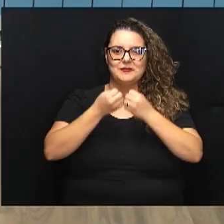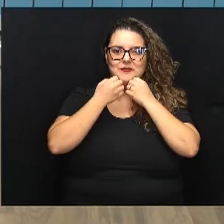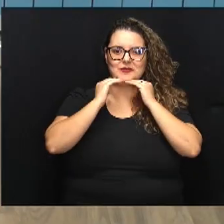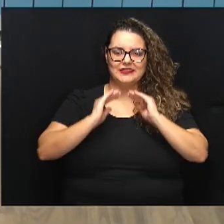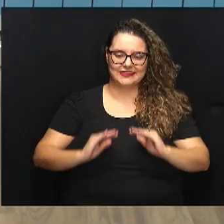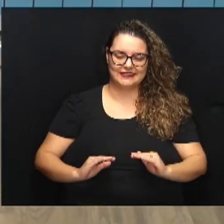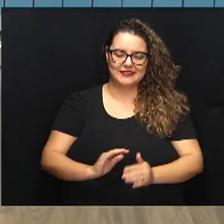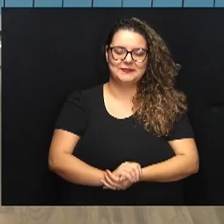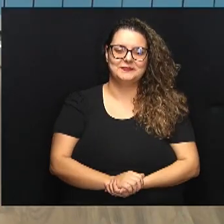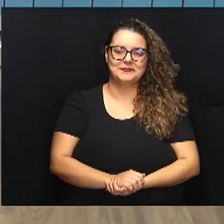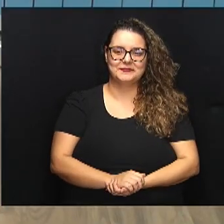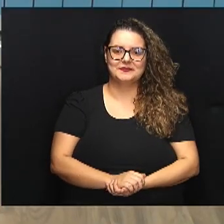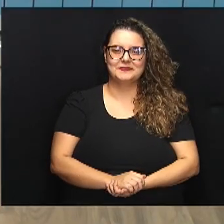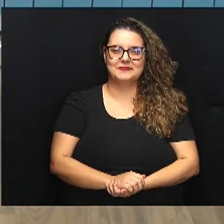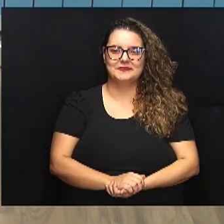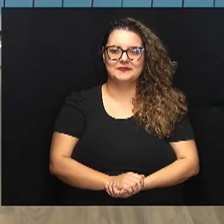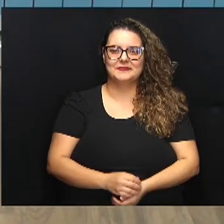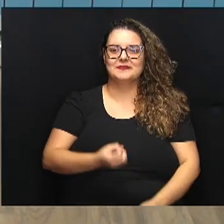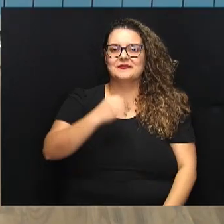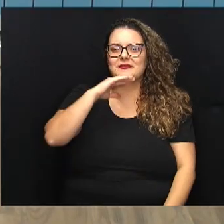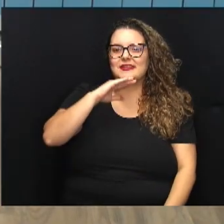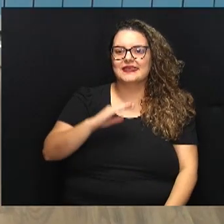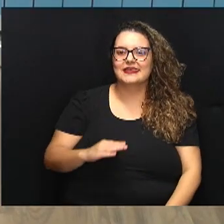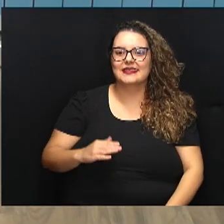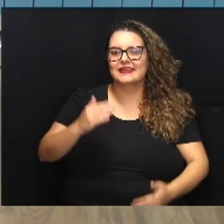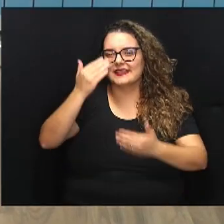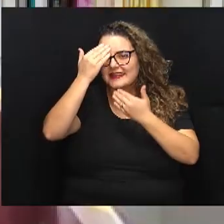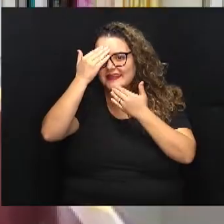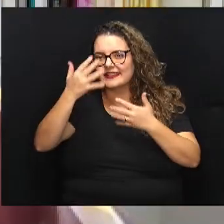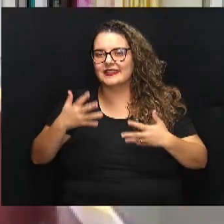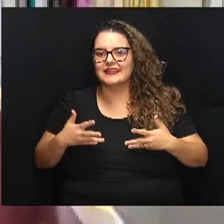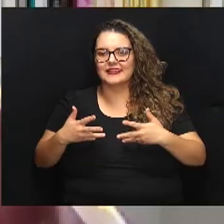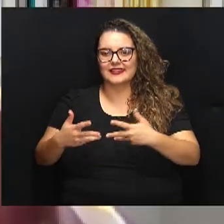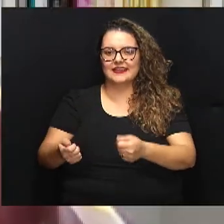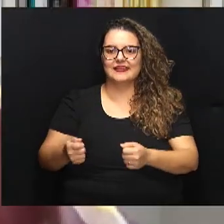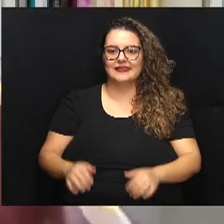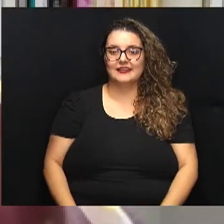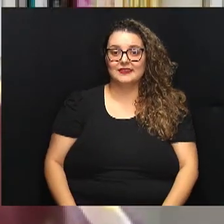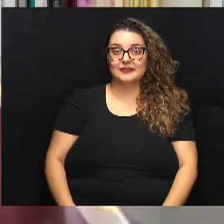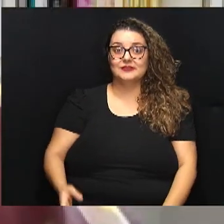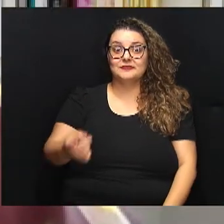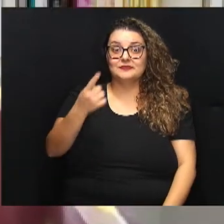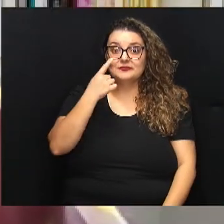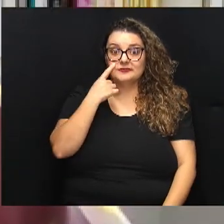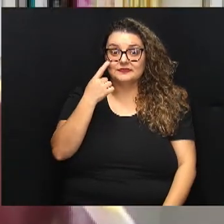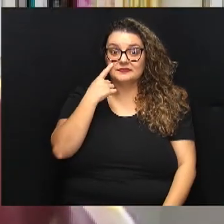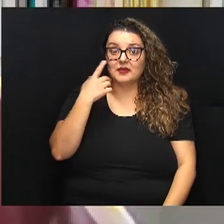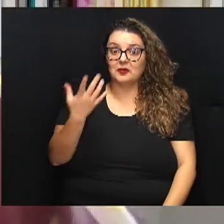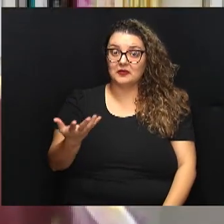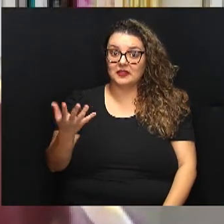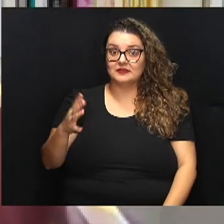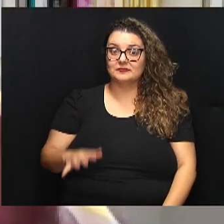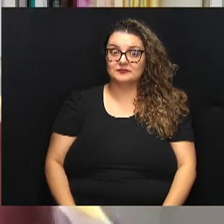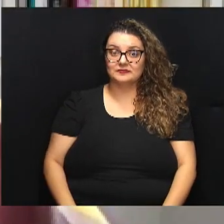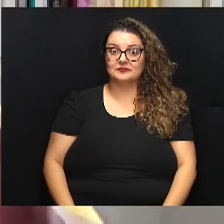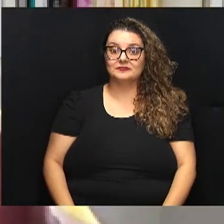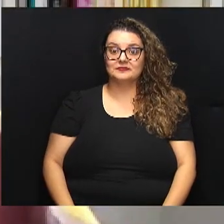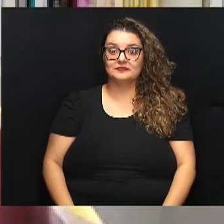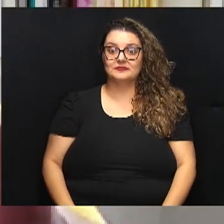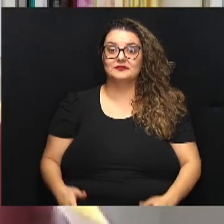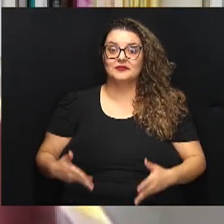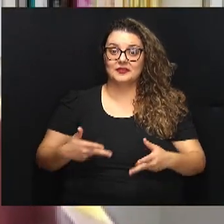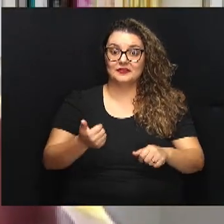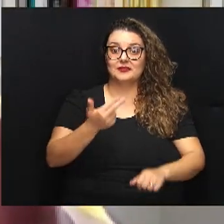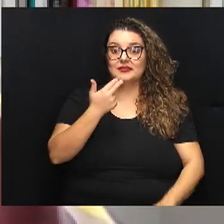tarde. Boa tarde, muito obrigada pelo convite. Olha só, agora convidando o nutricionista para